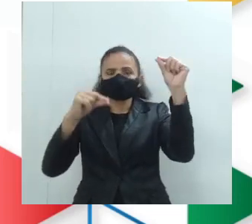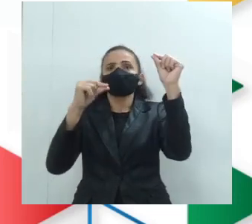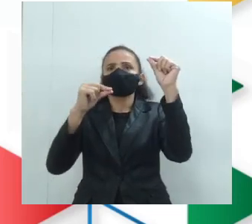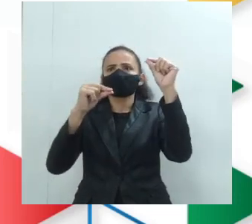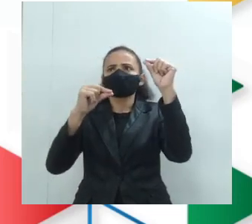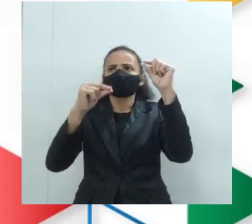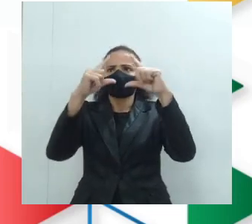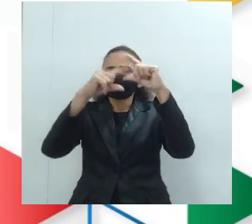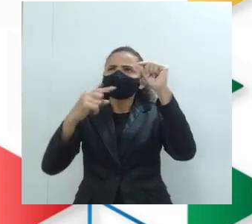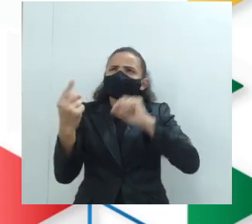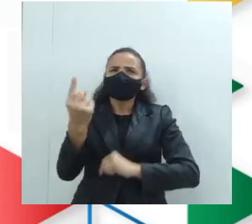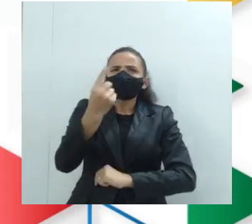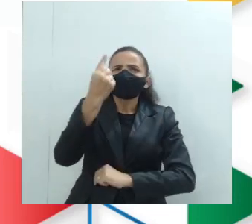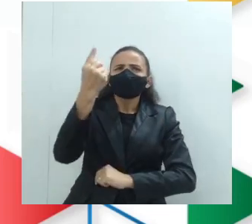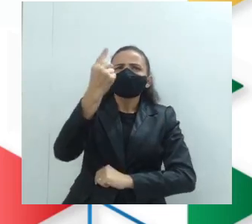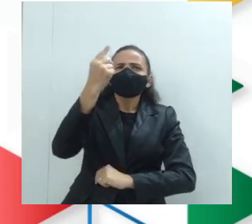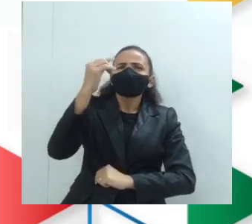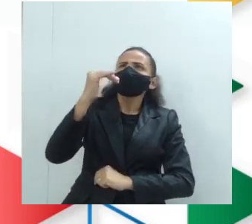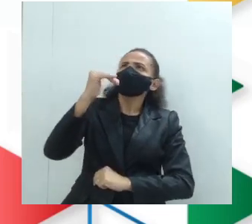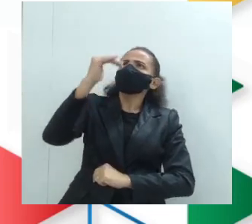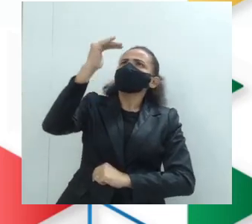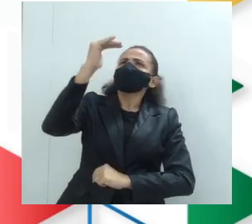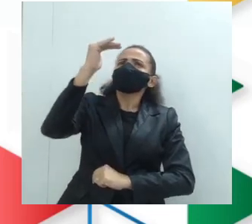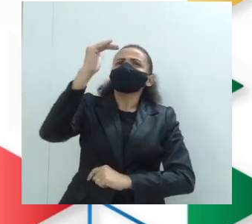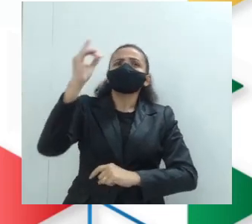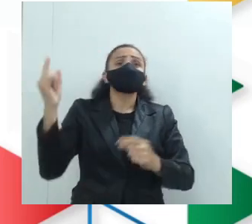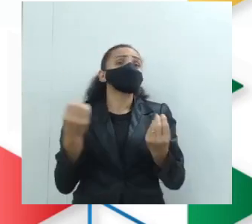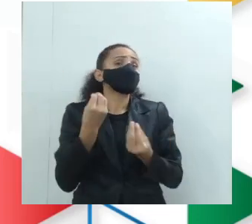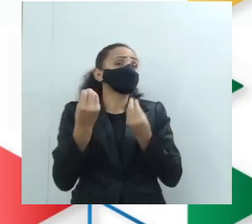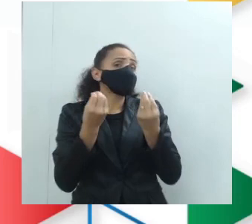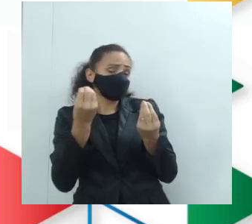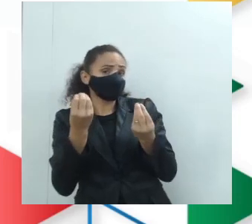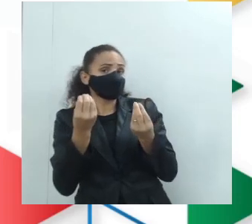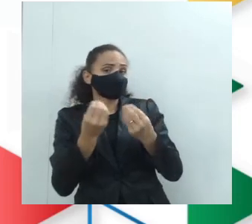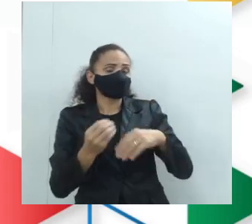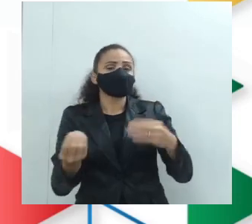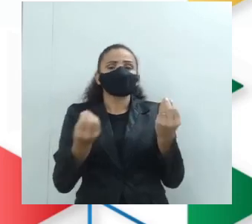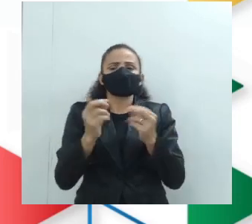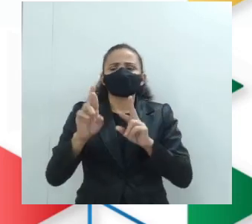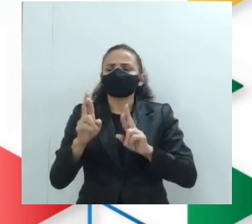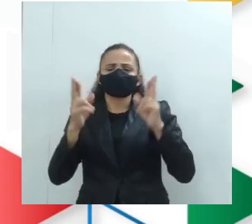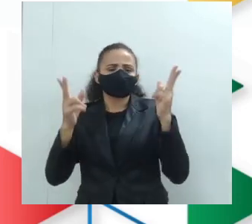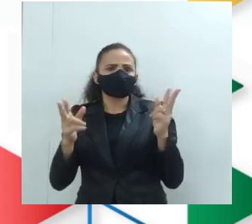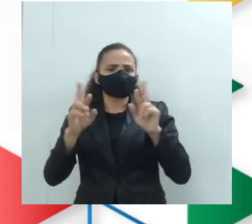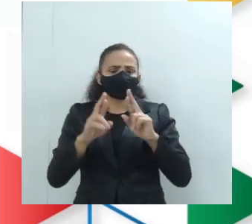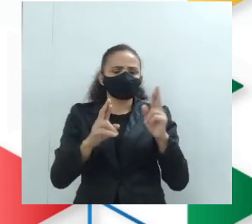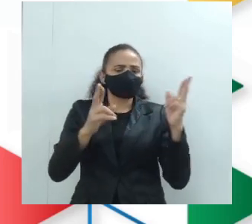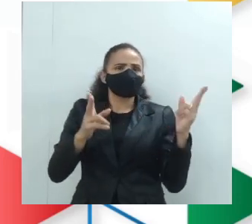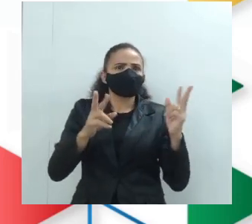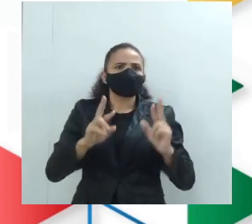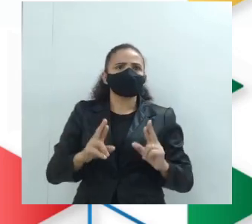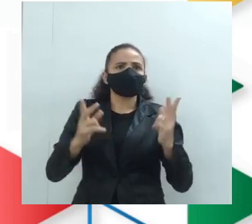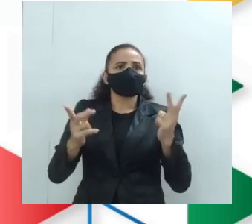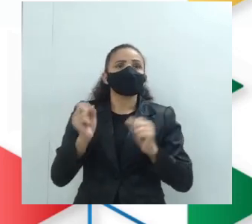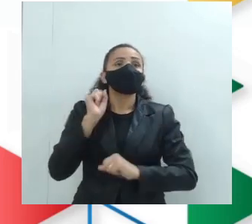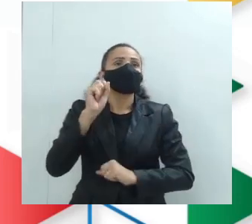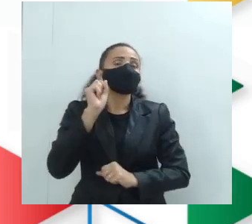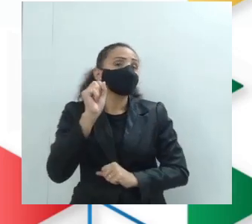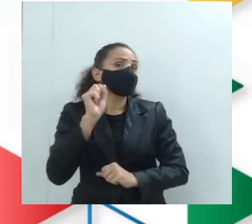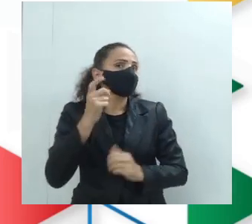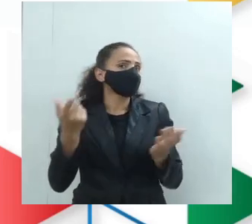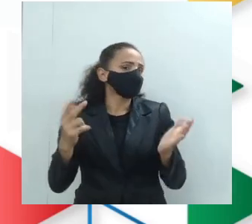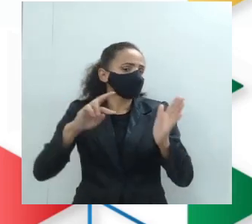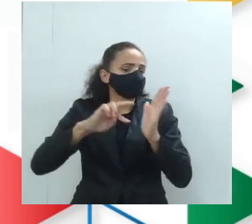vídeo, elas estão sobrepostas de maneira que coincidam, diferente da simetria de reflexão, pois não